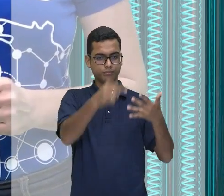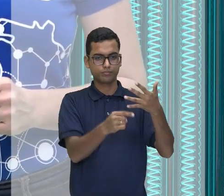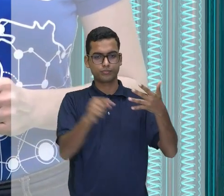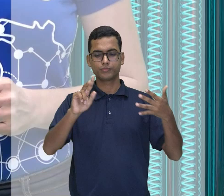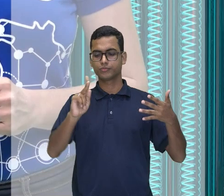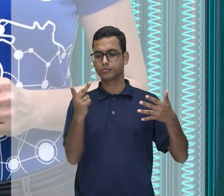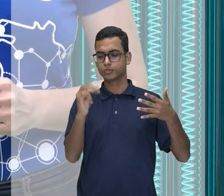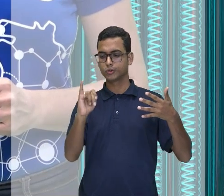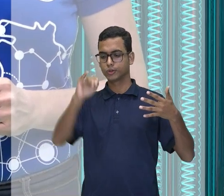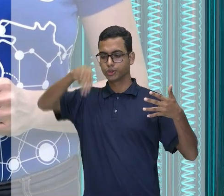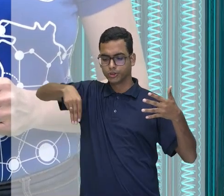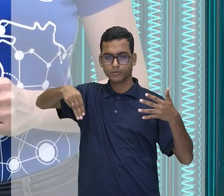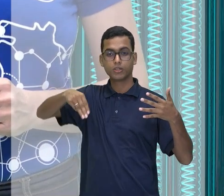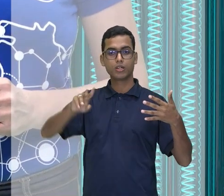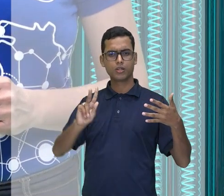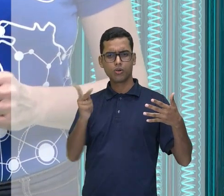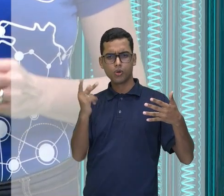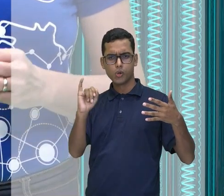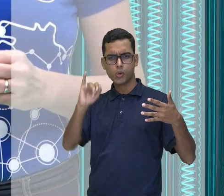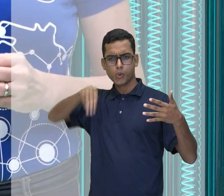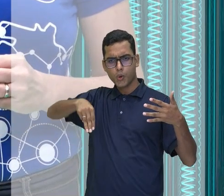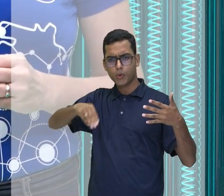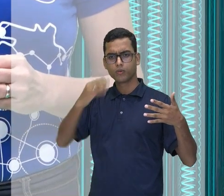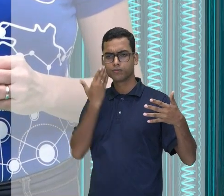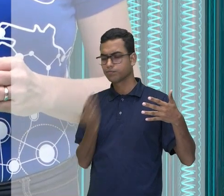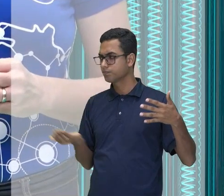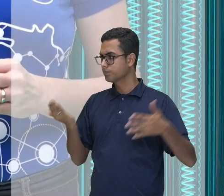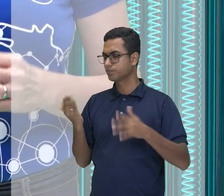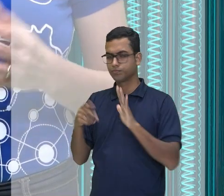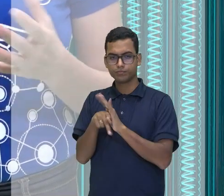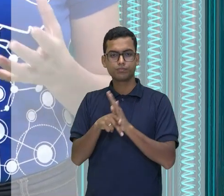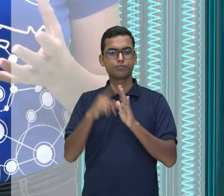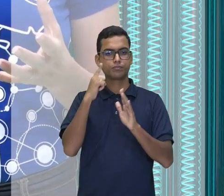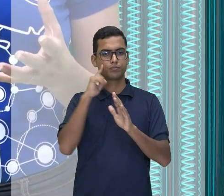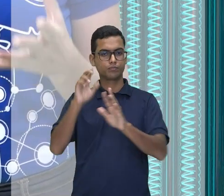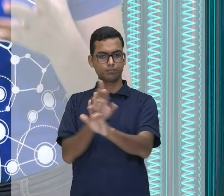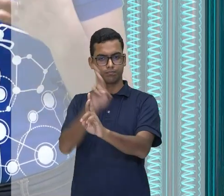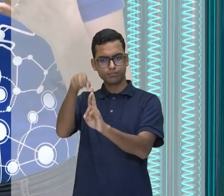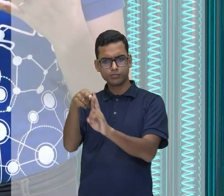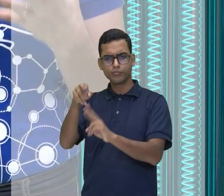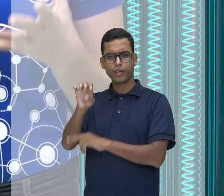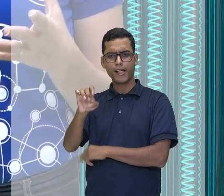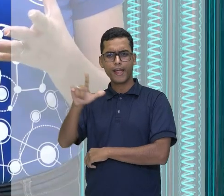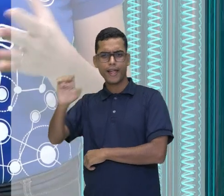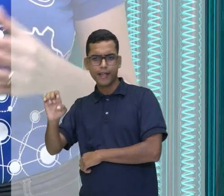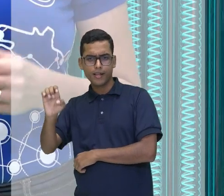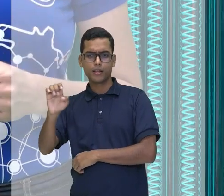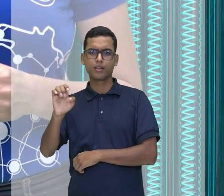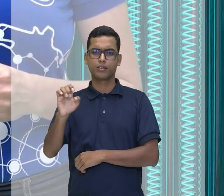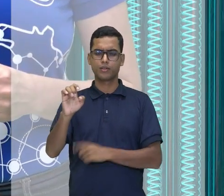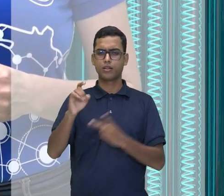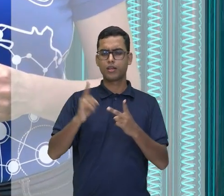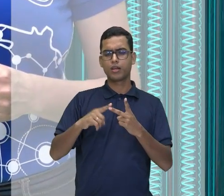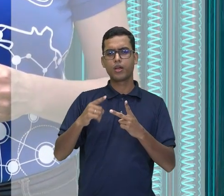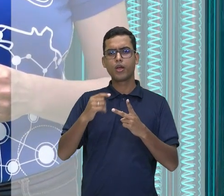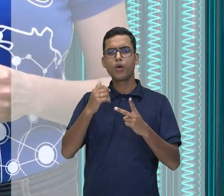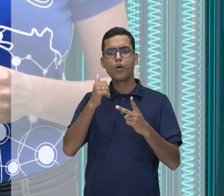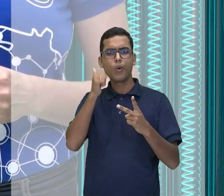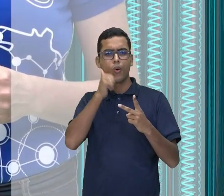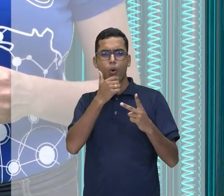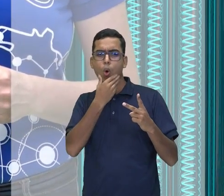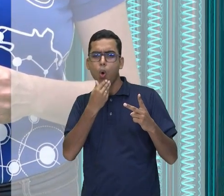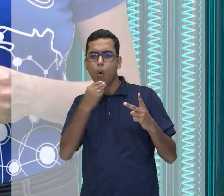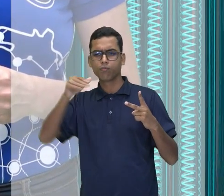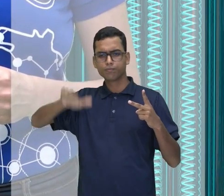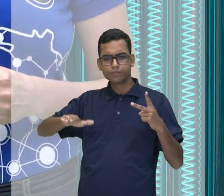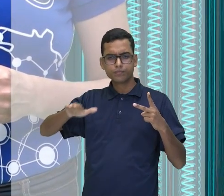Him. Então, o pronome com função, né, de objeto que se refere a ele, menino, homem, né, no caso aqui é o Caio,